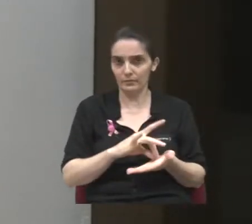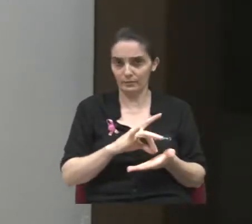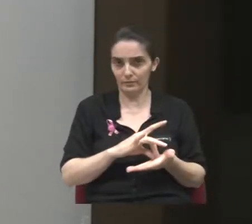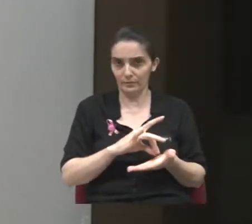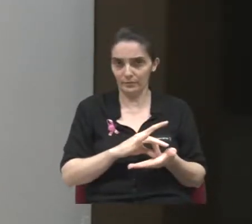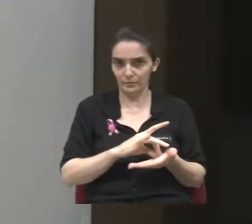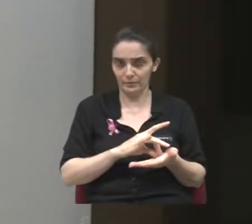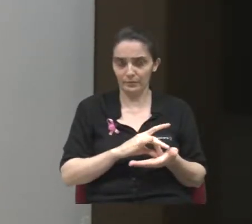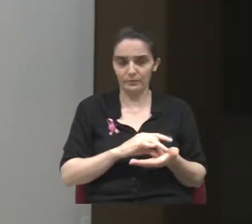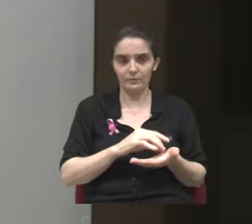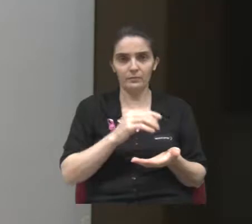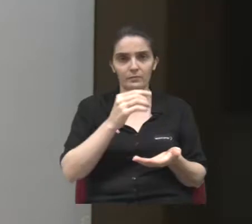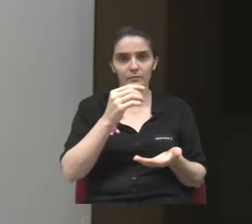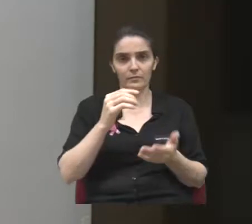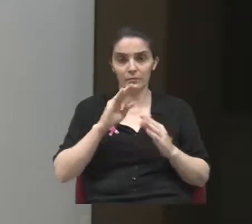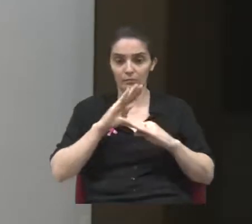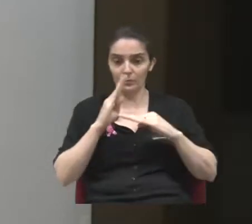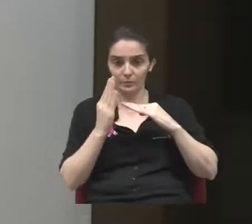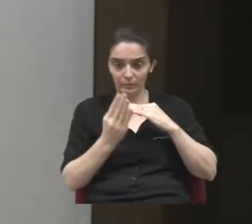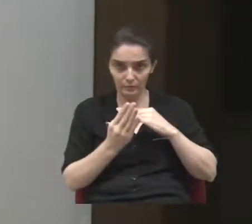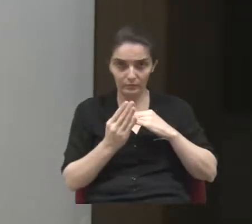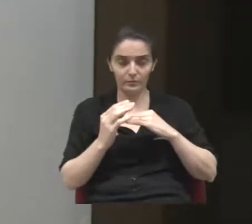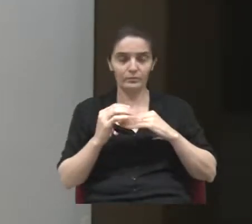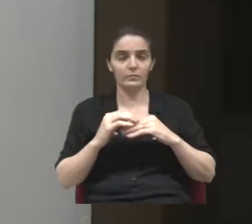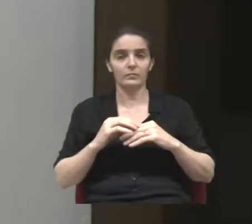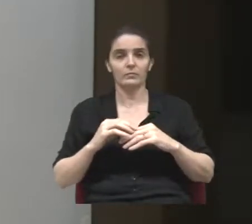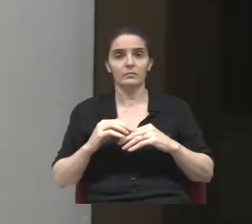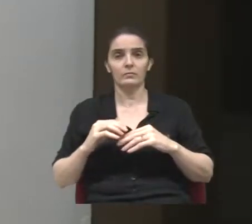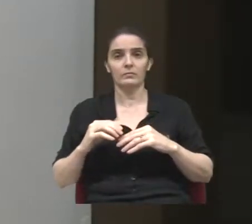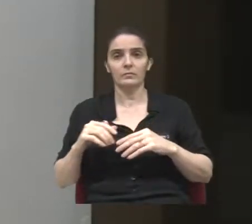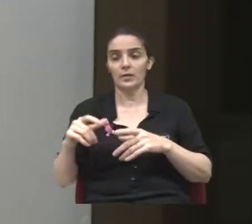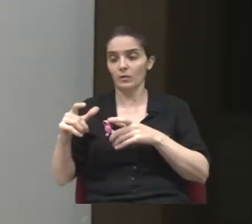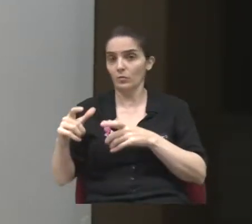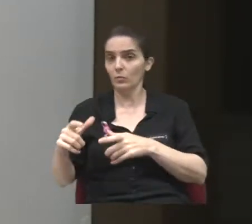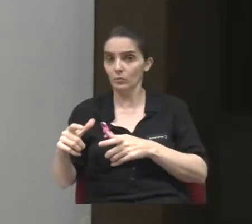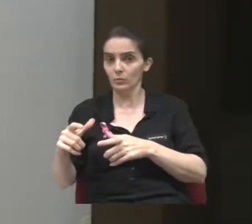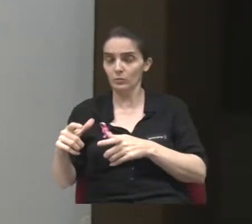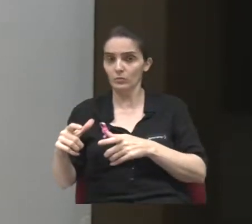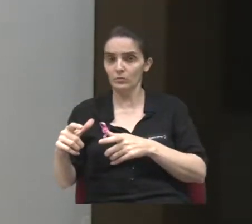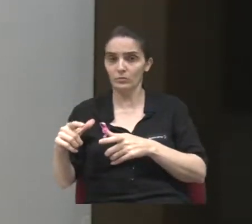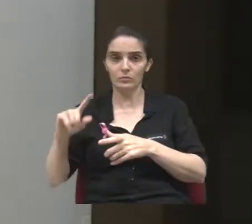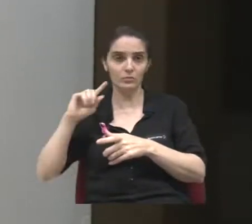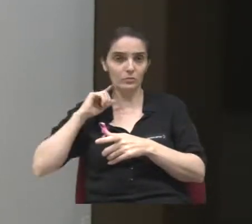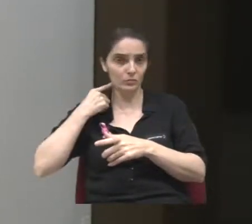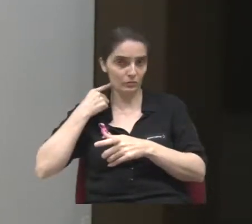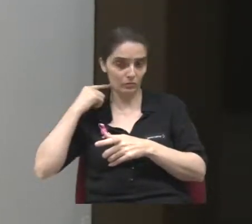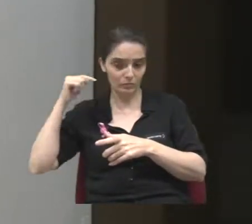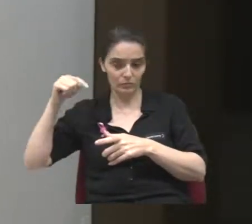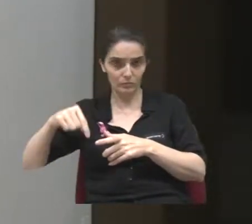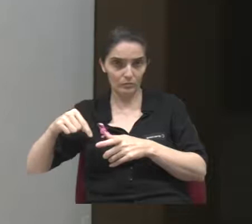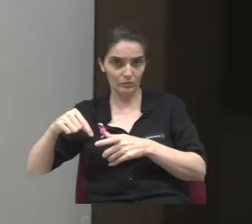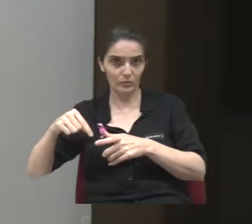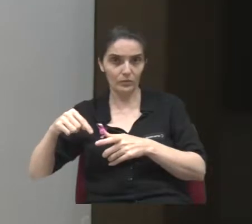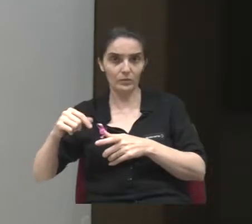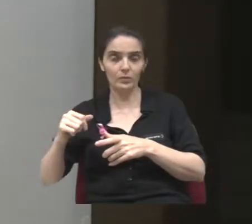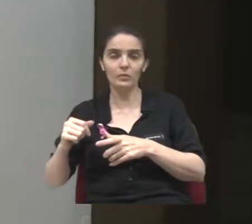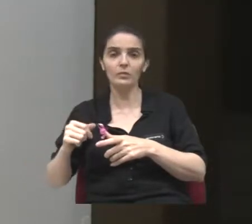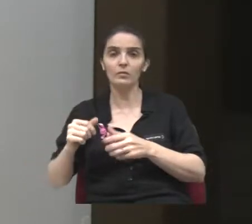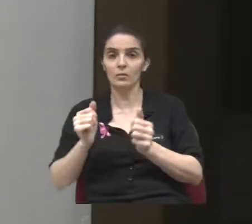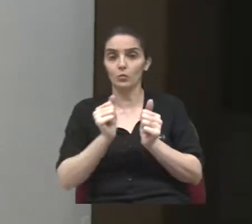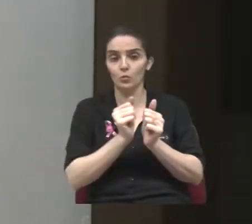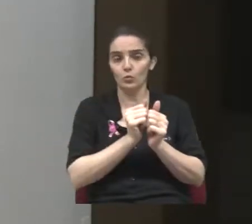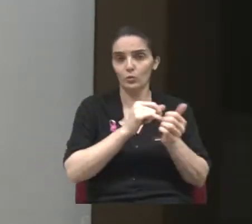ali nos bairros dos Pires, aonde estão depositando o lixo, ele entra dentro do contrato que é